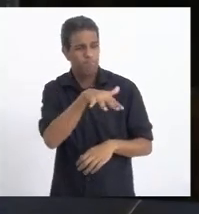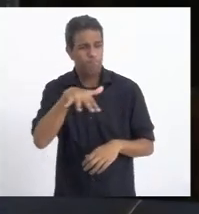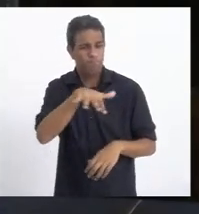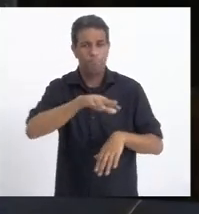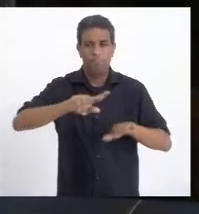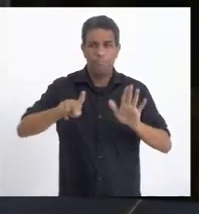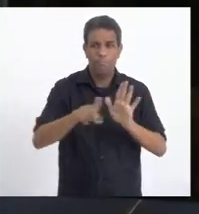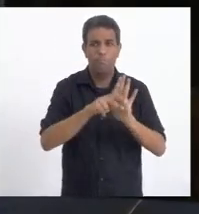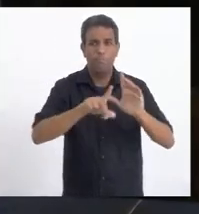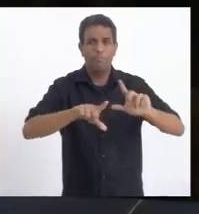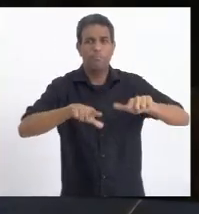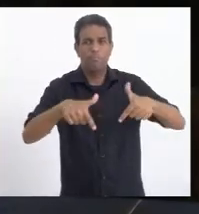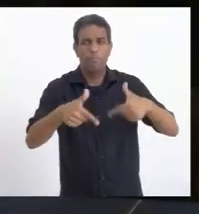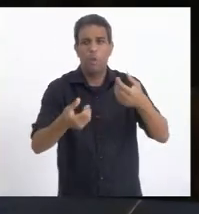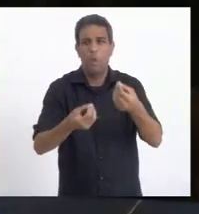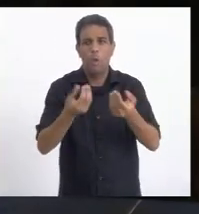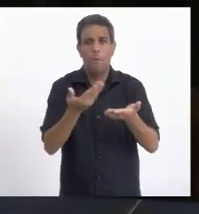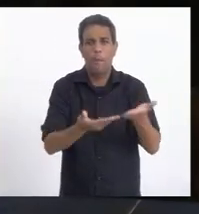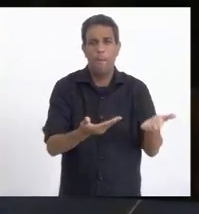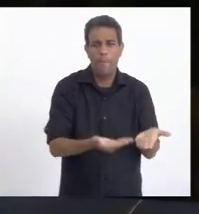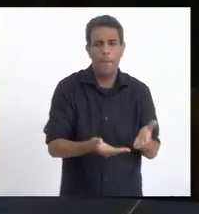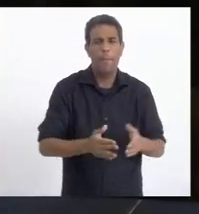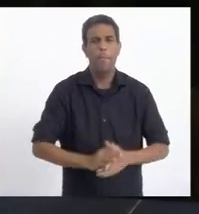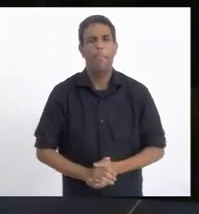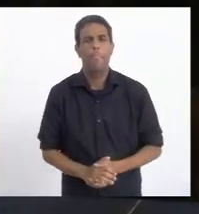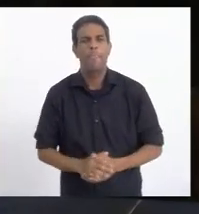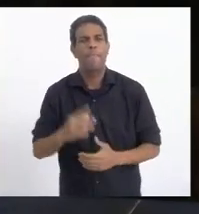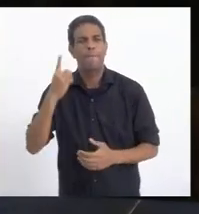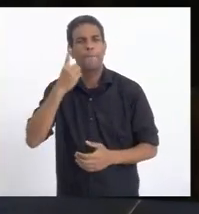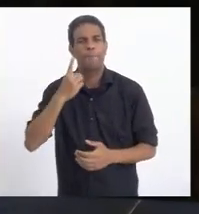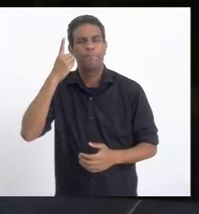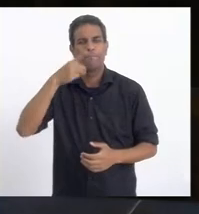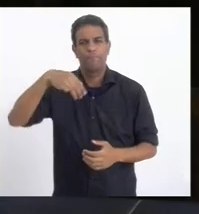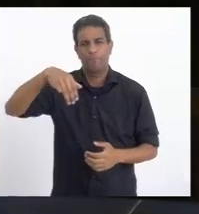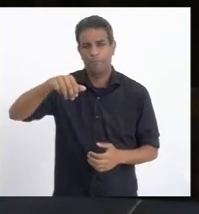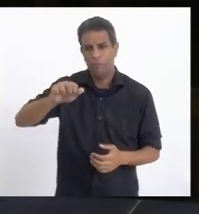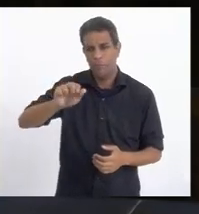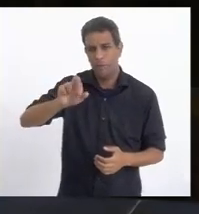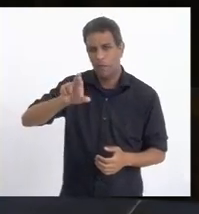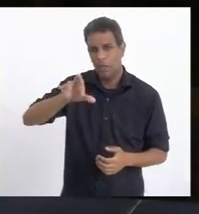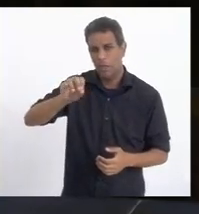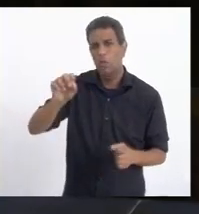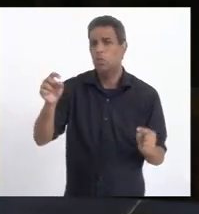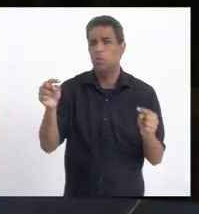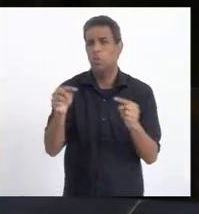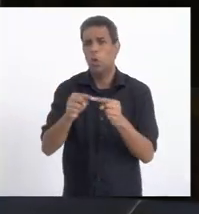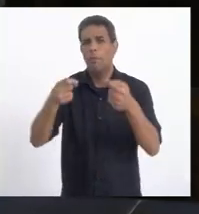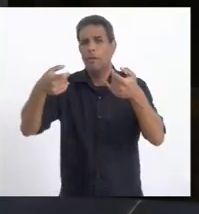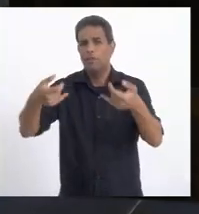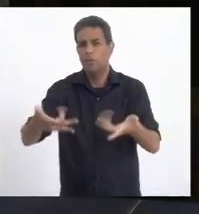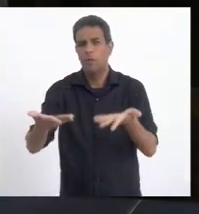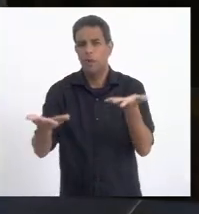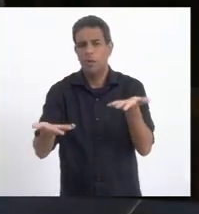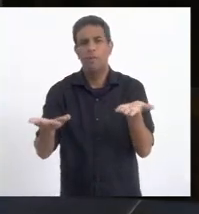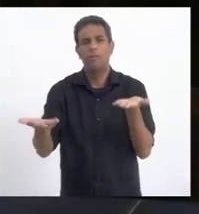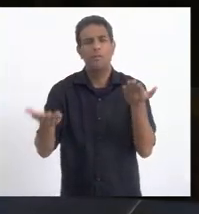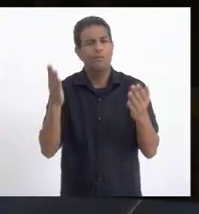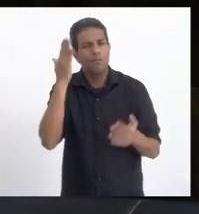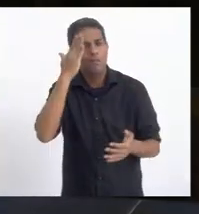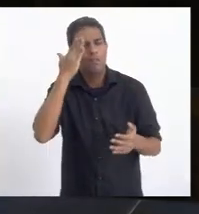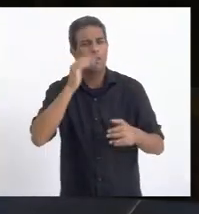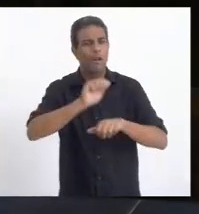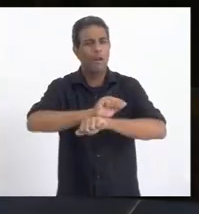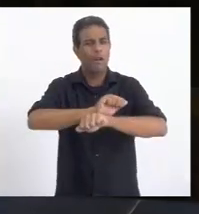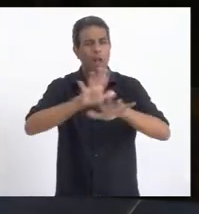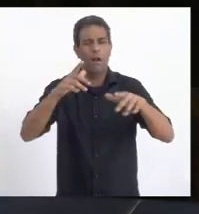pessoal da ativa estaria correndo e o deputado Márcio Pacheco foi muito sensível nesse momento é entendeu